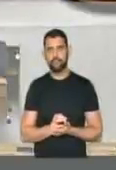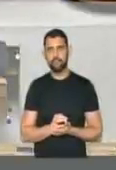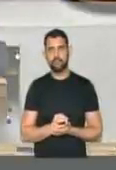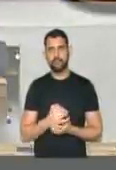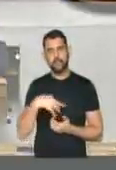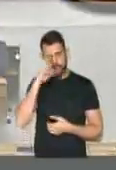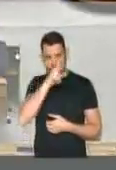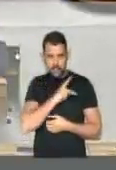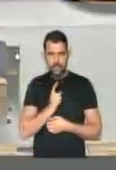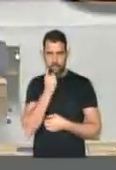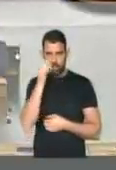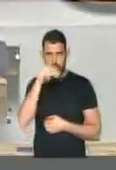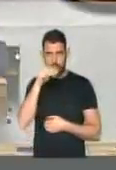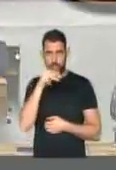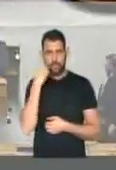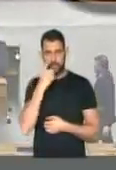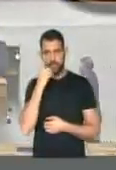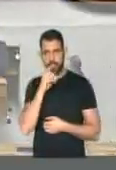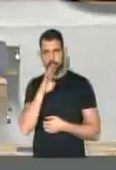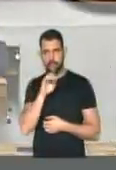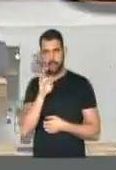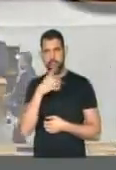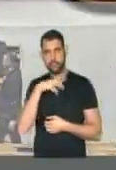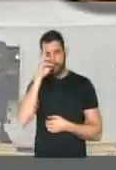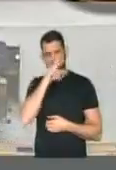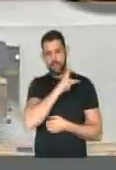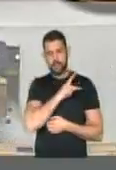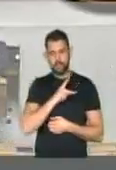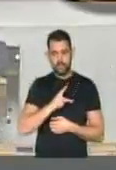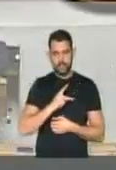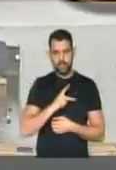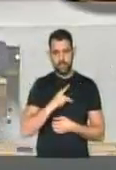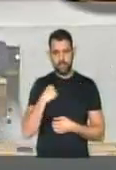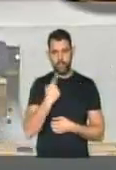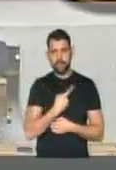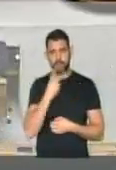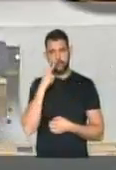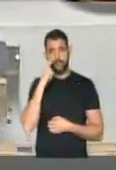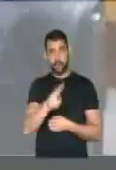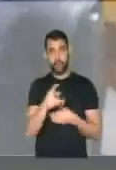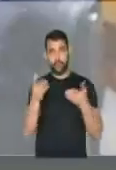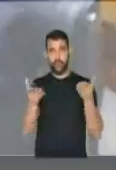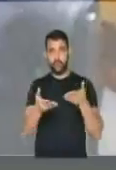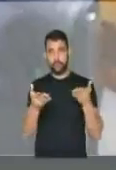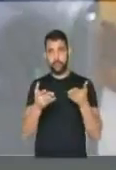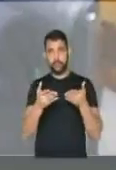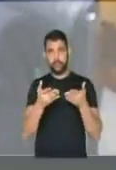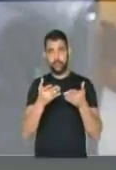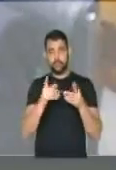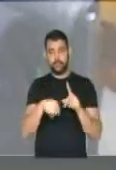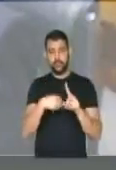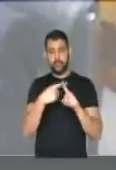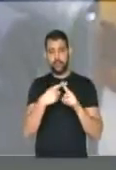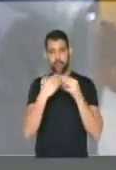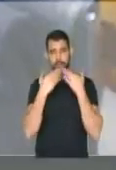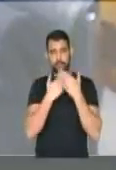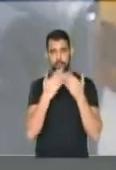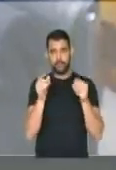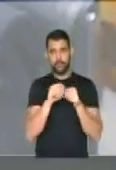Senhor Presidente, um minuto. Um minuto, deputado. Senhor Presidente, nós estamos assistindo hoje mais um espetáculo